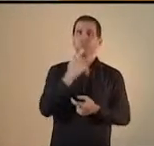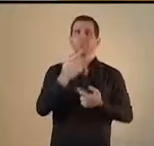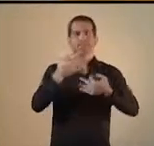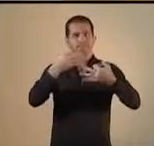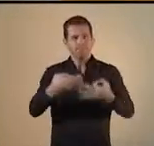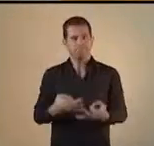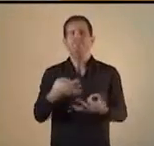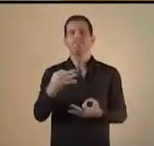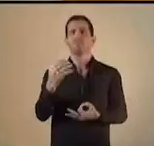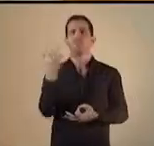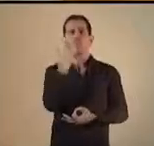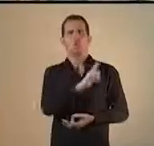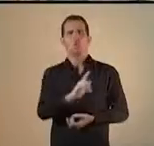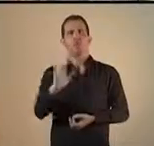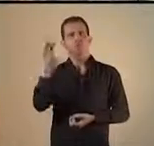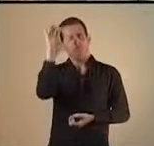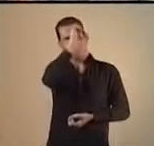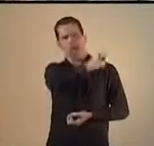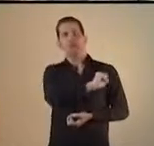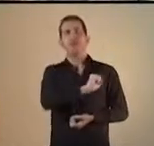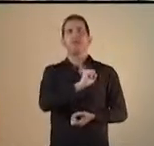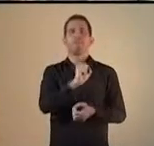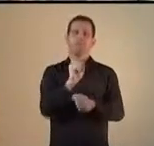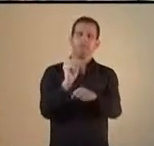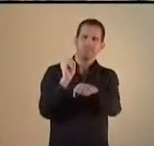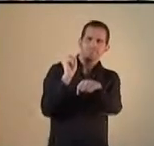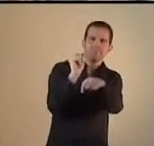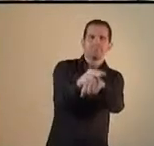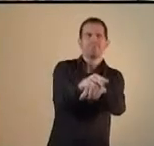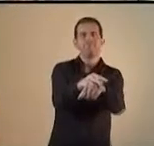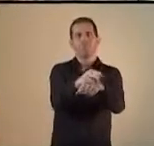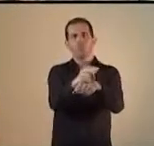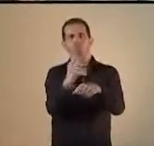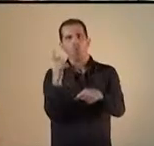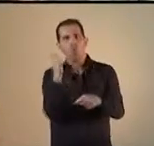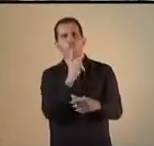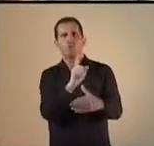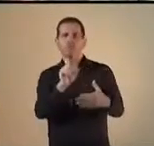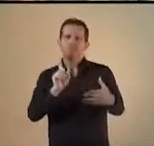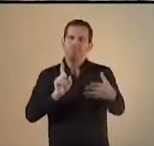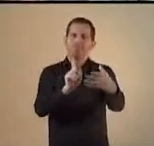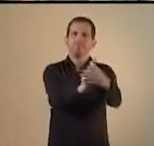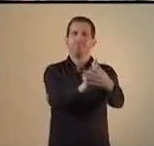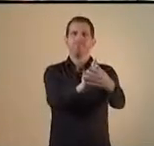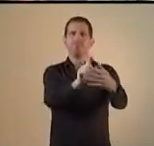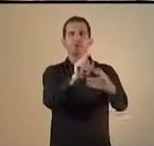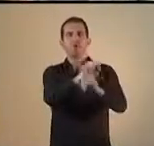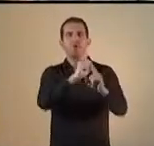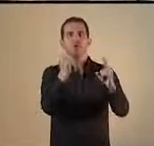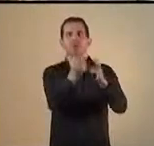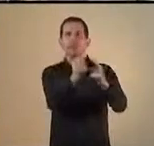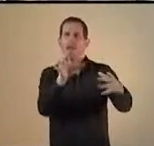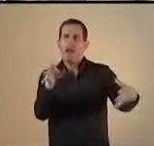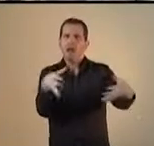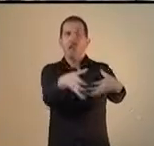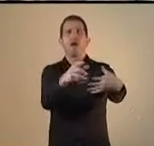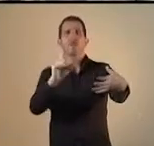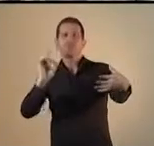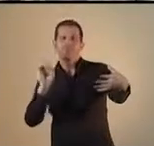conseguido aprender, conseguido entrar na sociedade, serem incluídos. Foram pouquíssimos